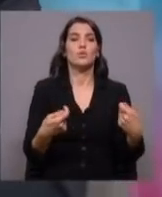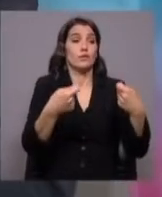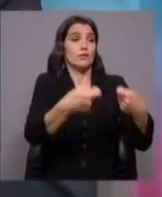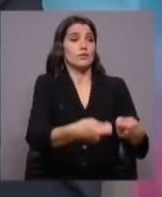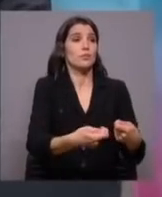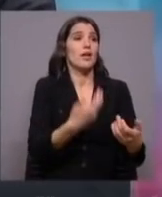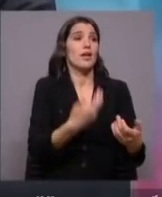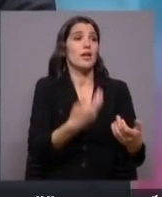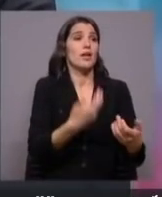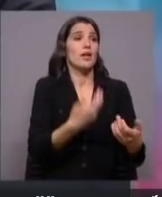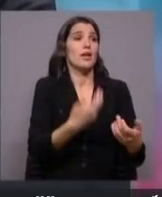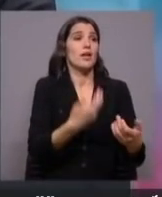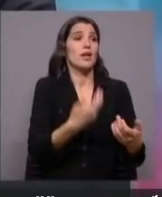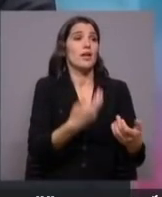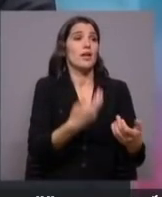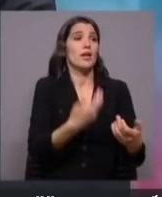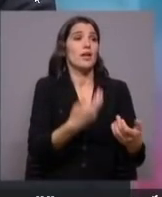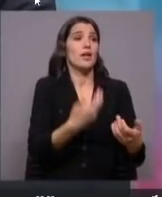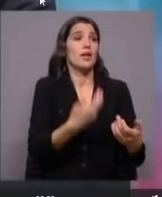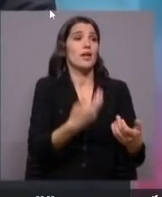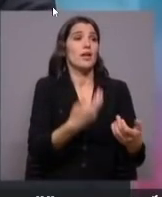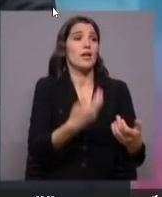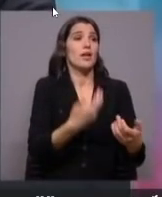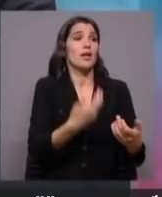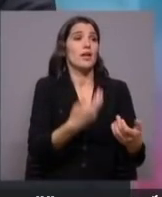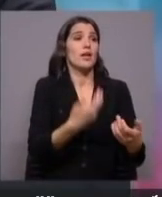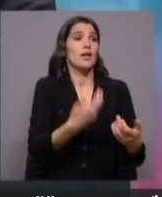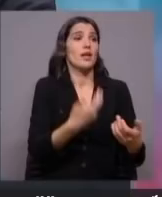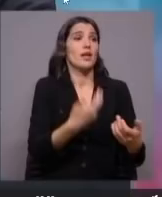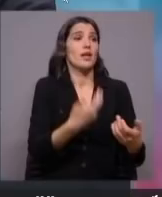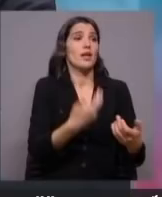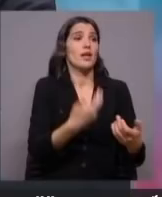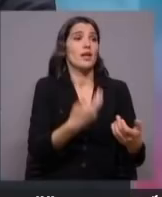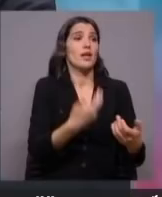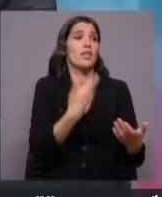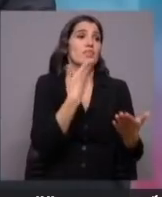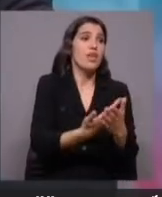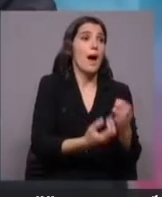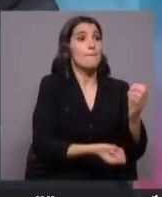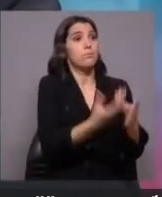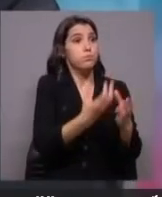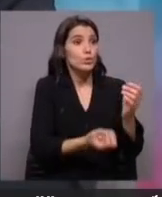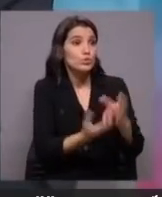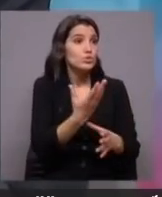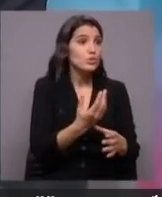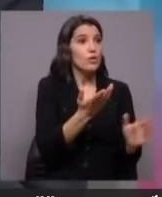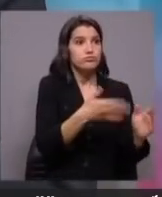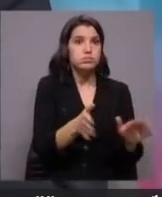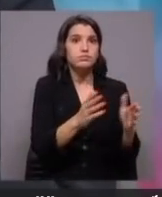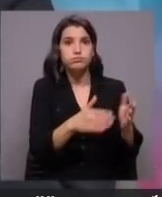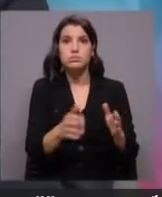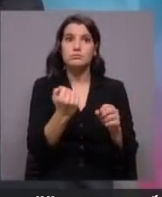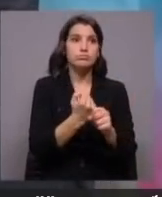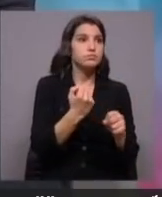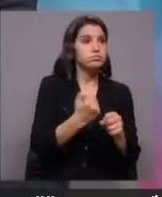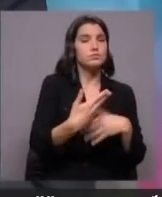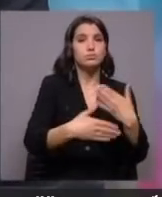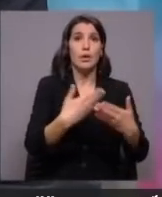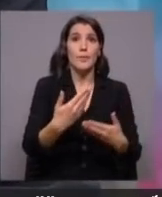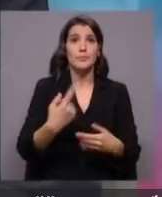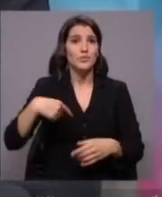facilita a produção. Portanto, andámos anos aqui com cortes para pagar os Magalhães. Porque acho que foi um facilita bocado essa. A maior produtividade. Somos dos países com